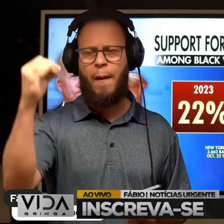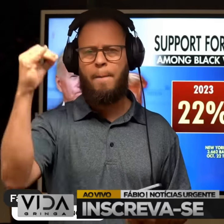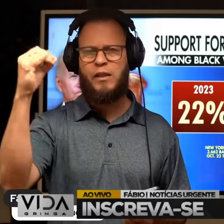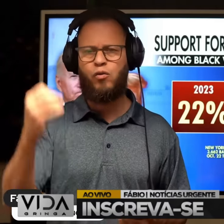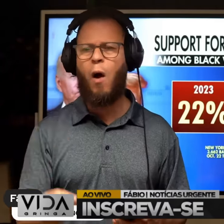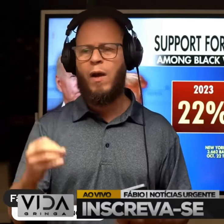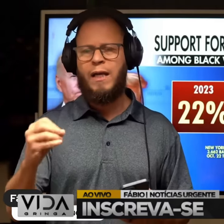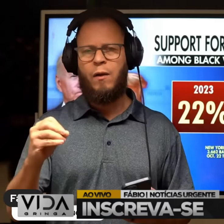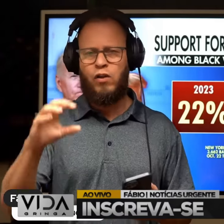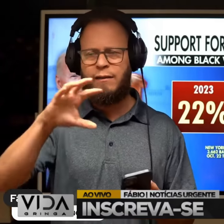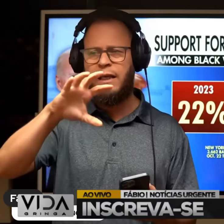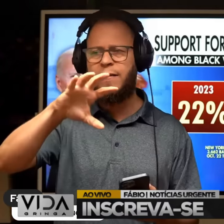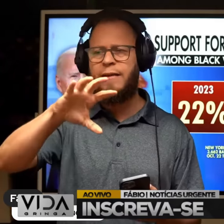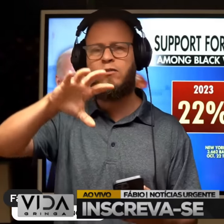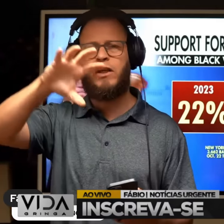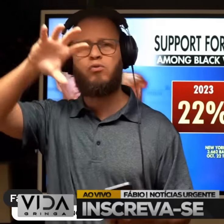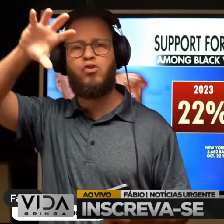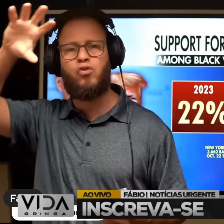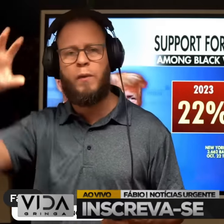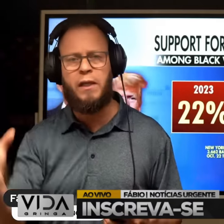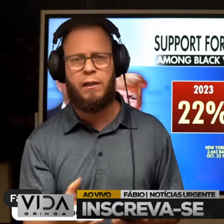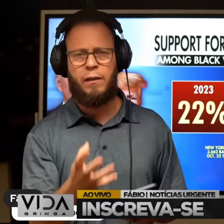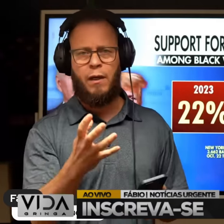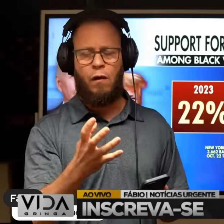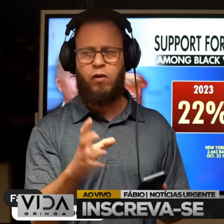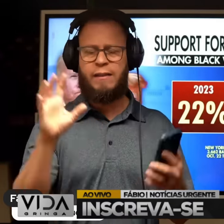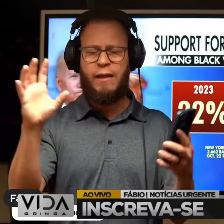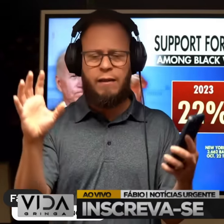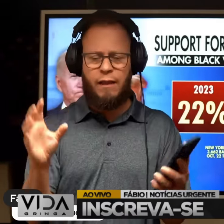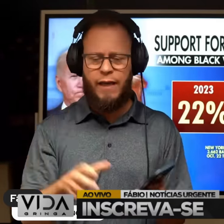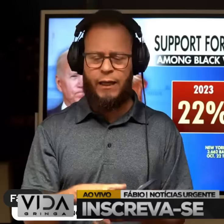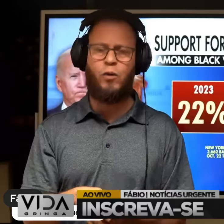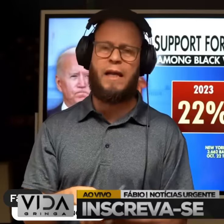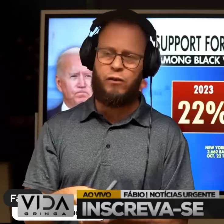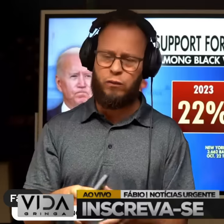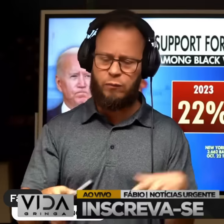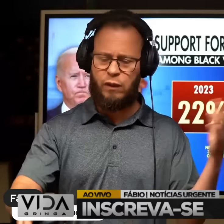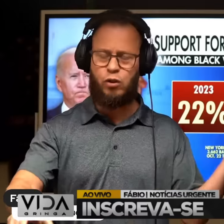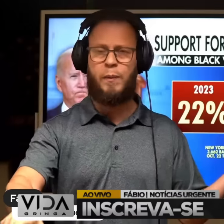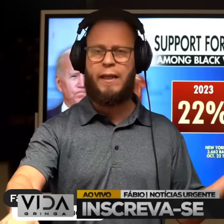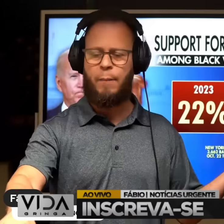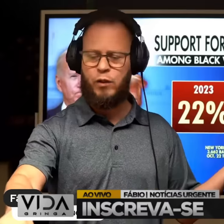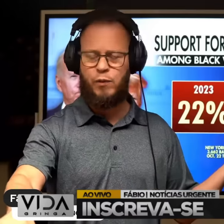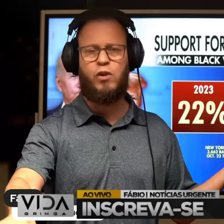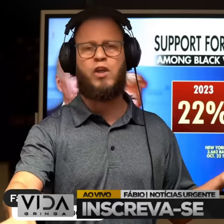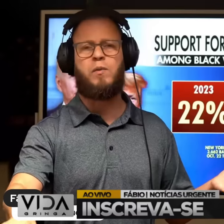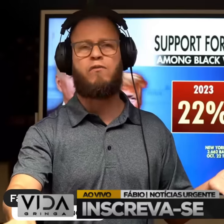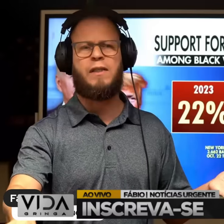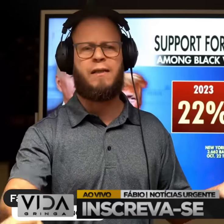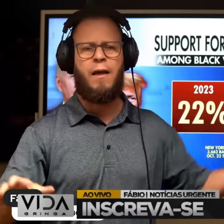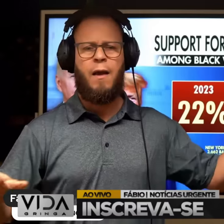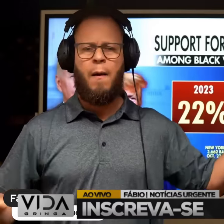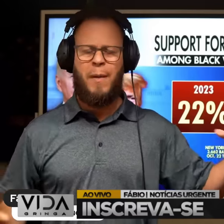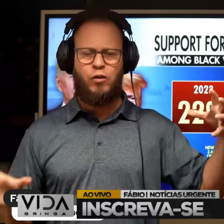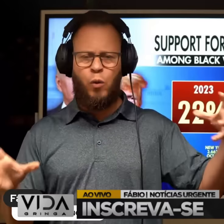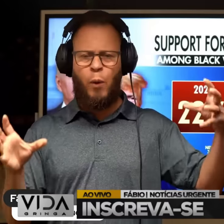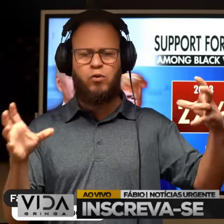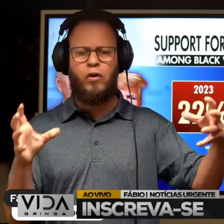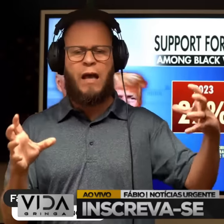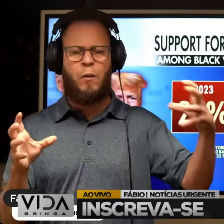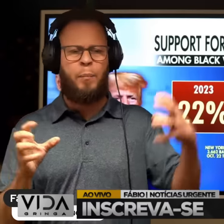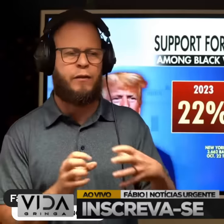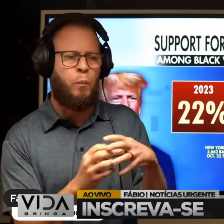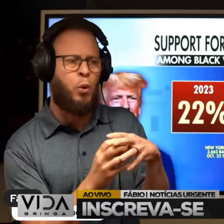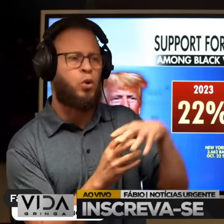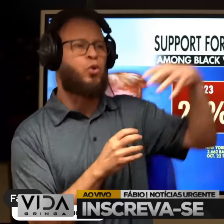22%. Pessoal, você tem que entender que isso aqui é um swing. Você tem que entender que no Brasil, eu tento explicar para as pessoas, que a pessoa fala assim, mas o